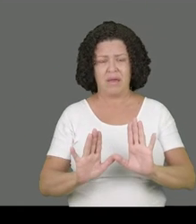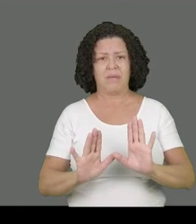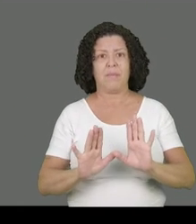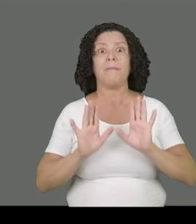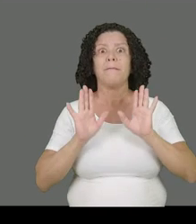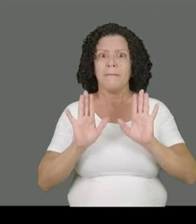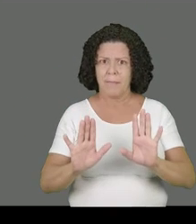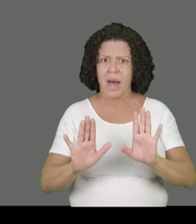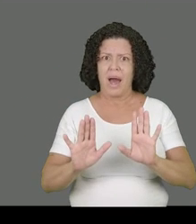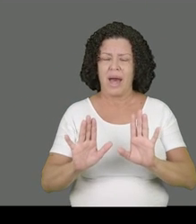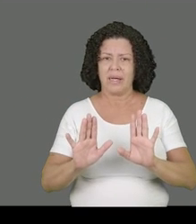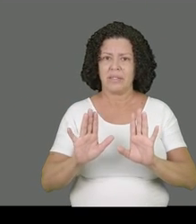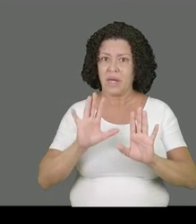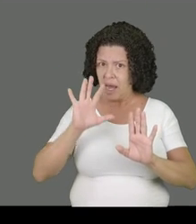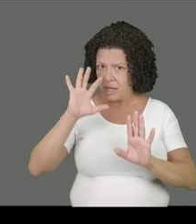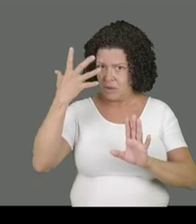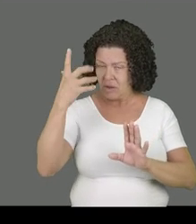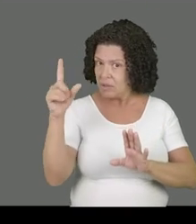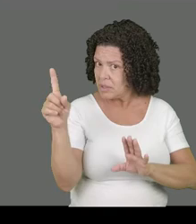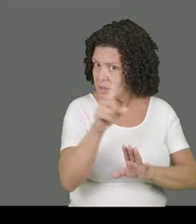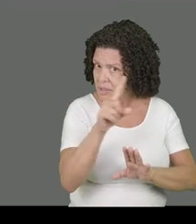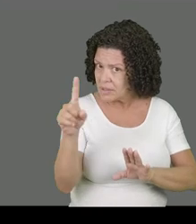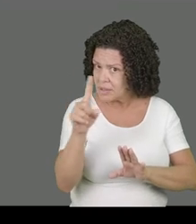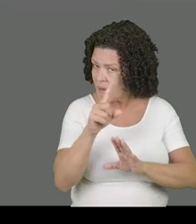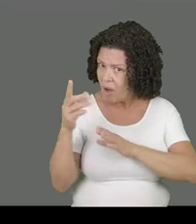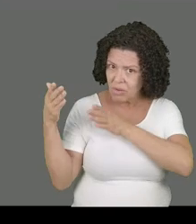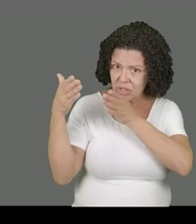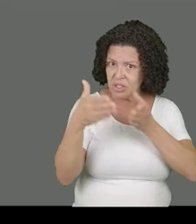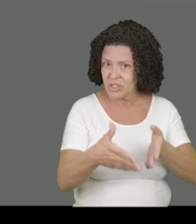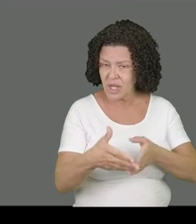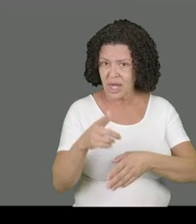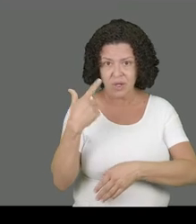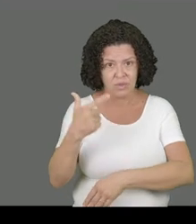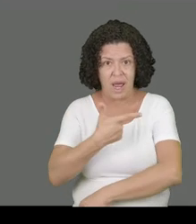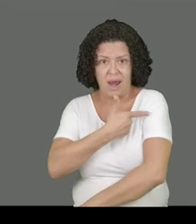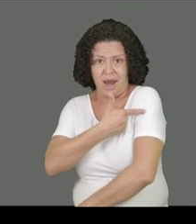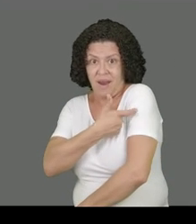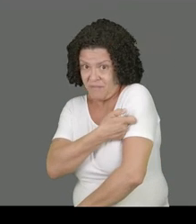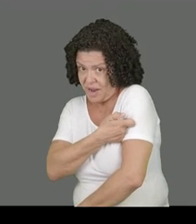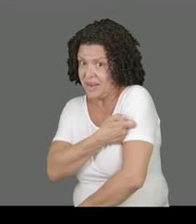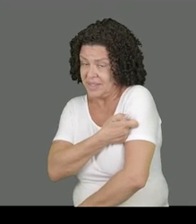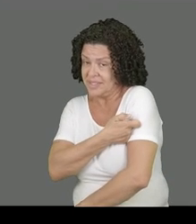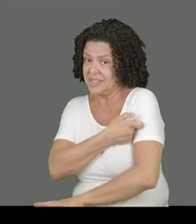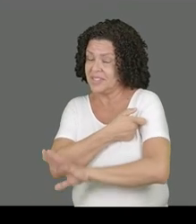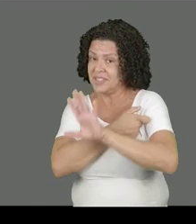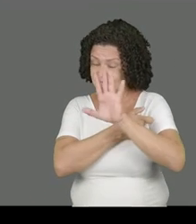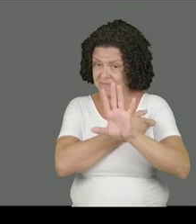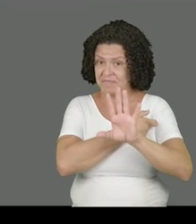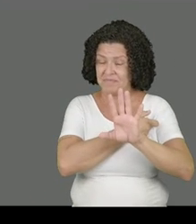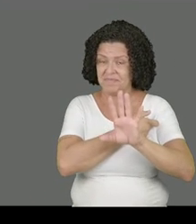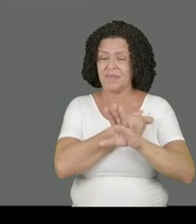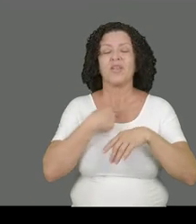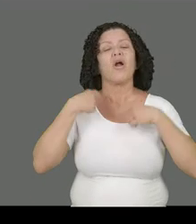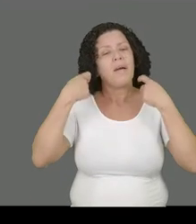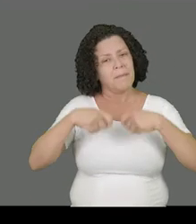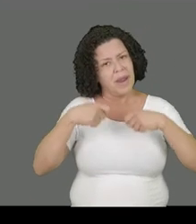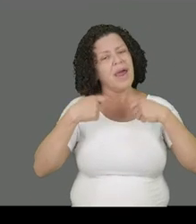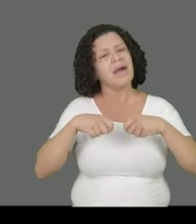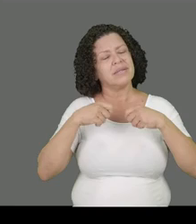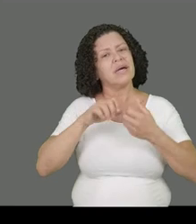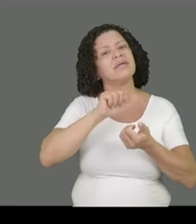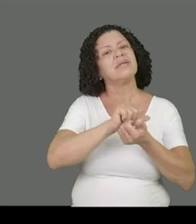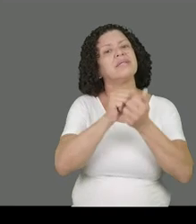tempo, mas enquanto a solução não chega, enquanto a vacina em massa não chega até